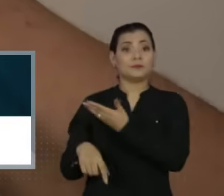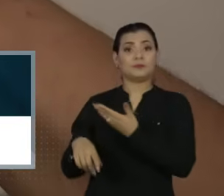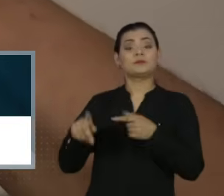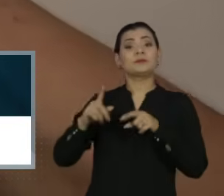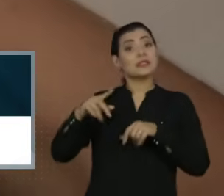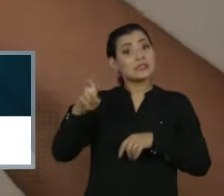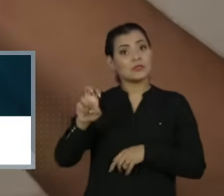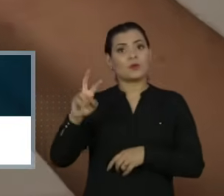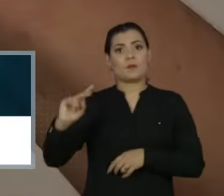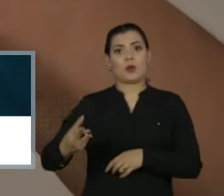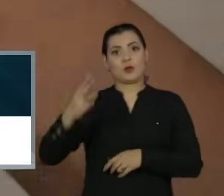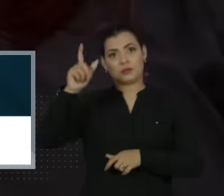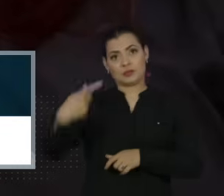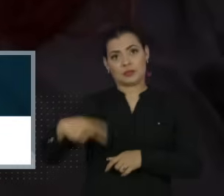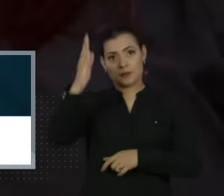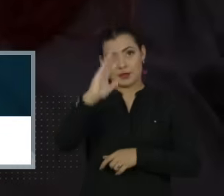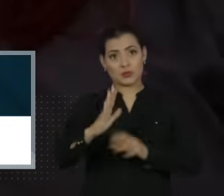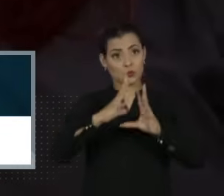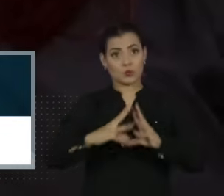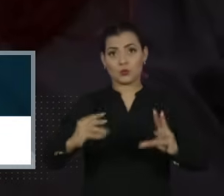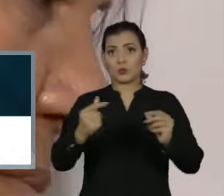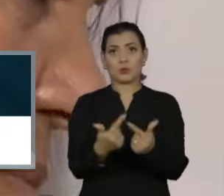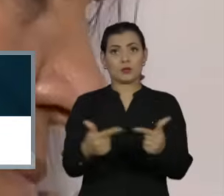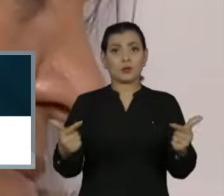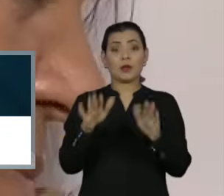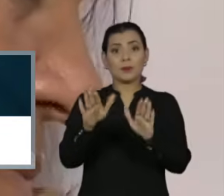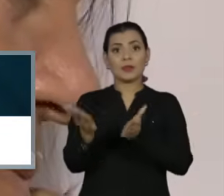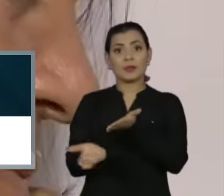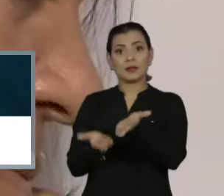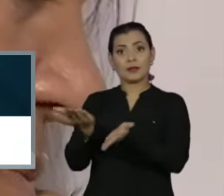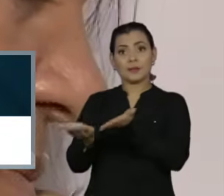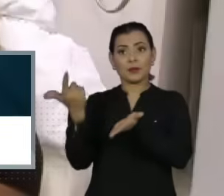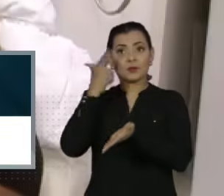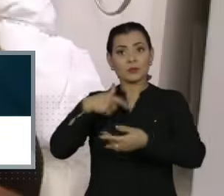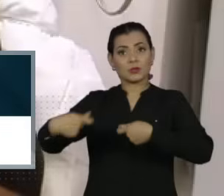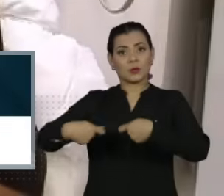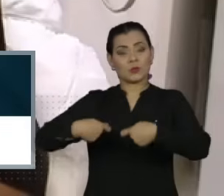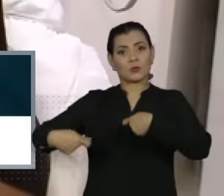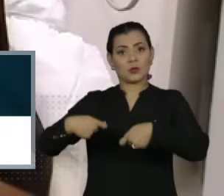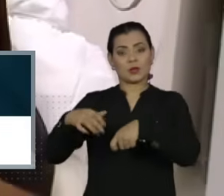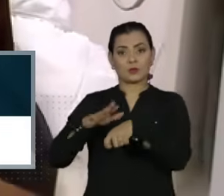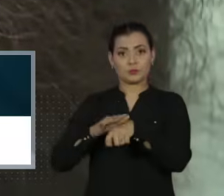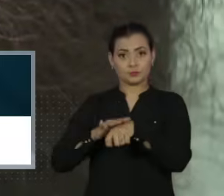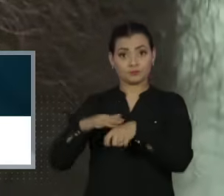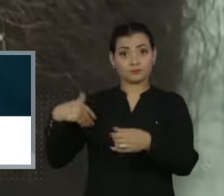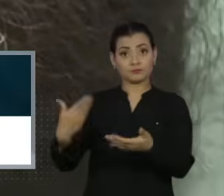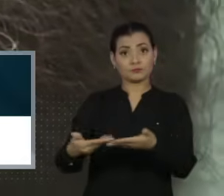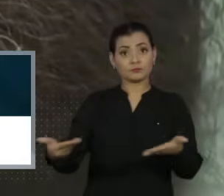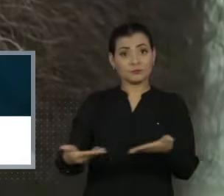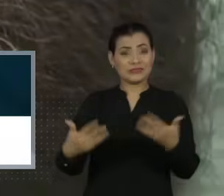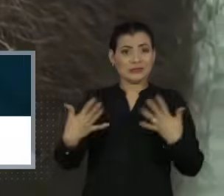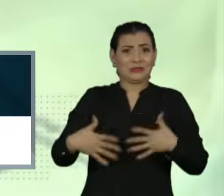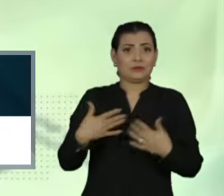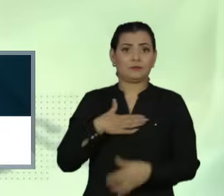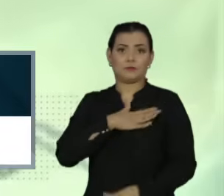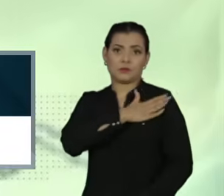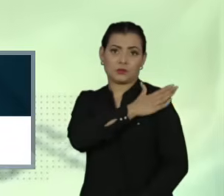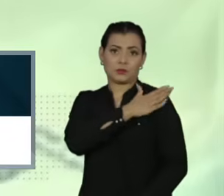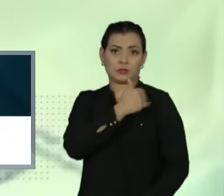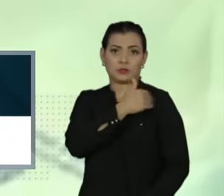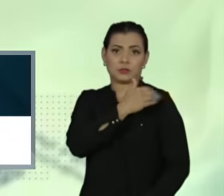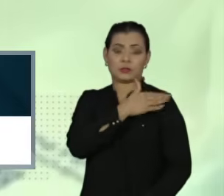Brasil. Embora sem cura, diversos tratamentos podem controlar a doença que até hoje desperta preconceito